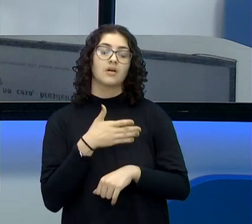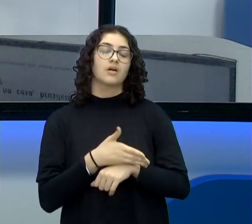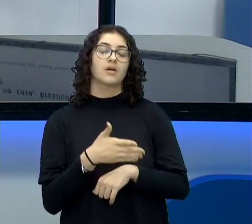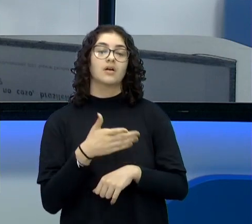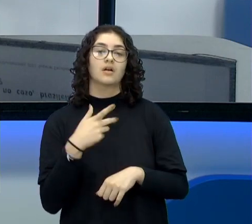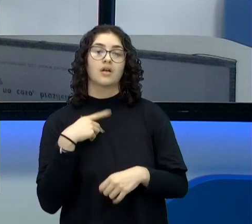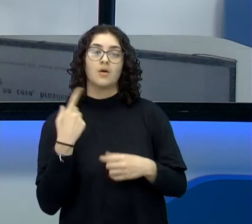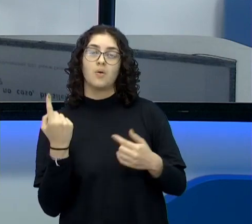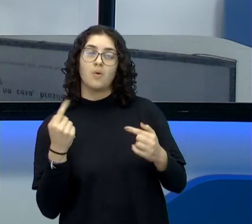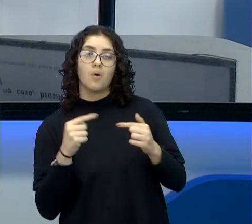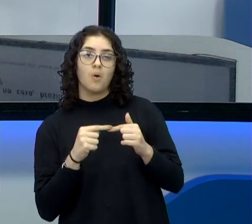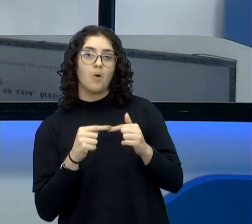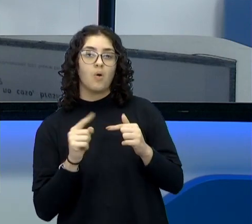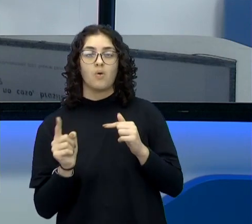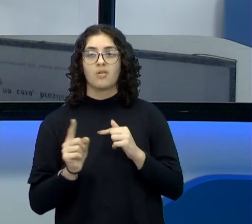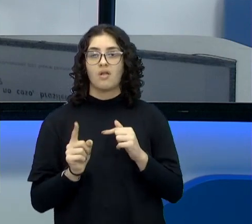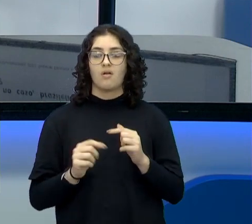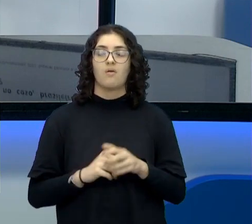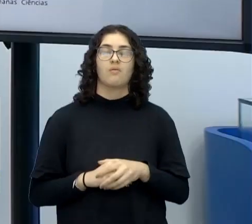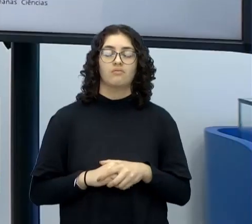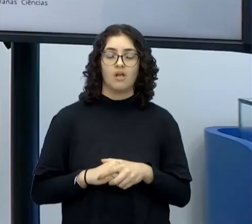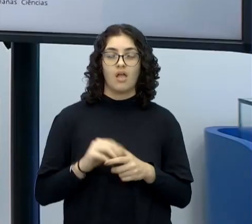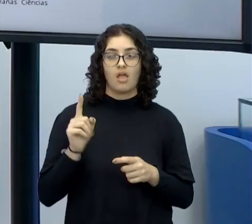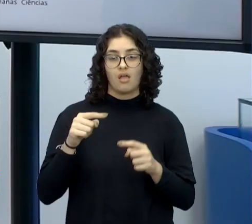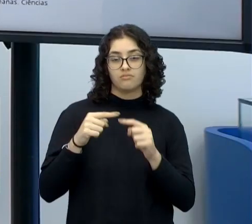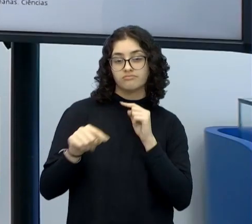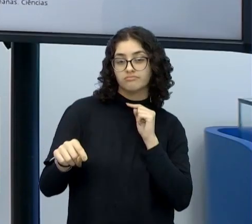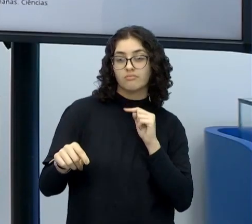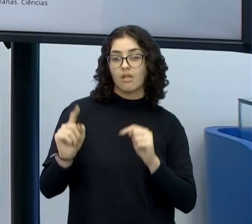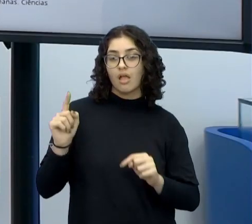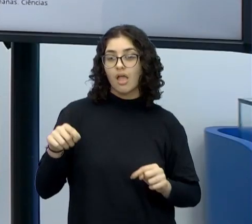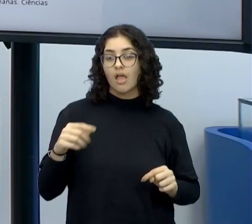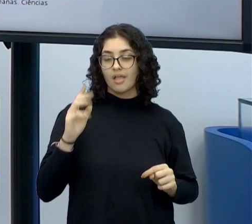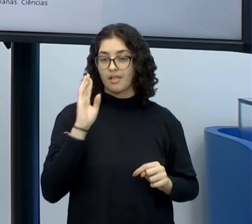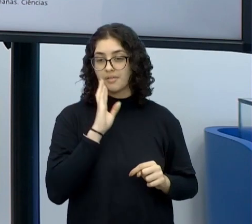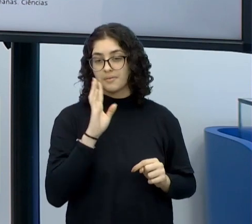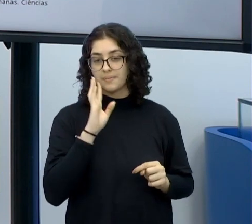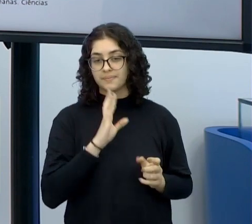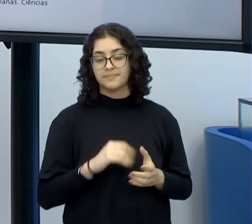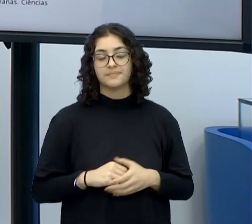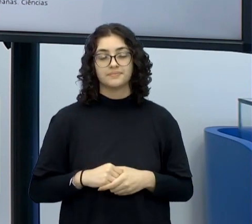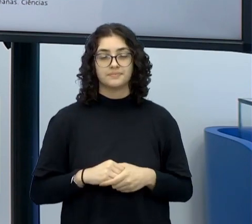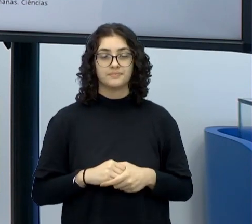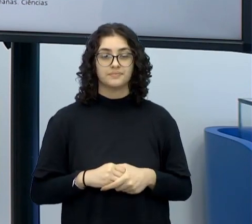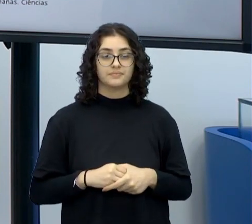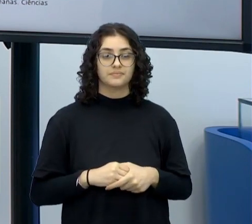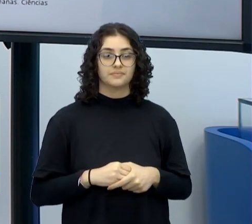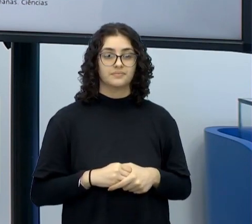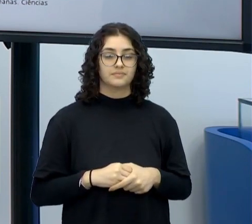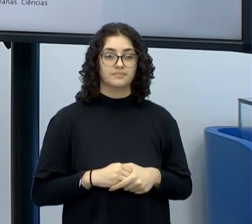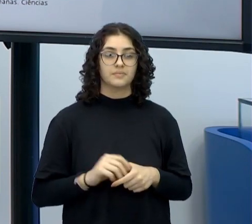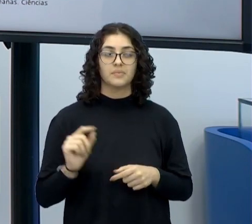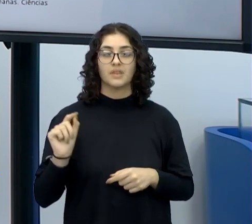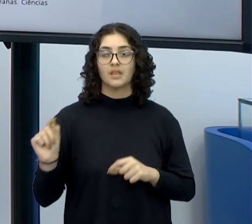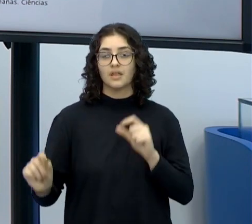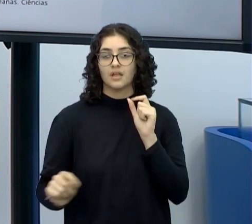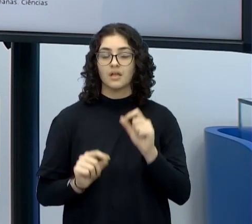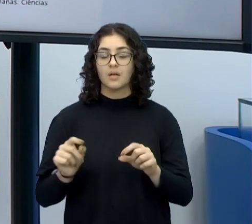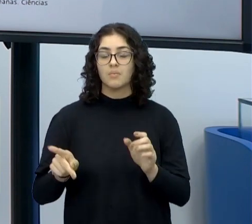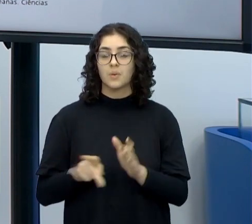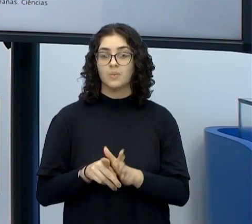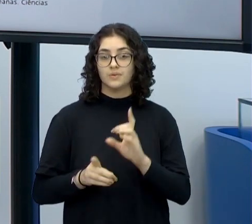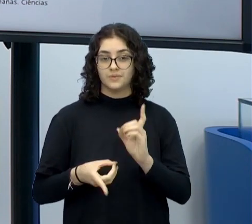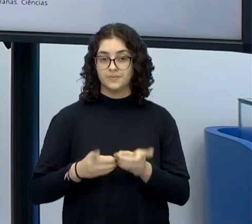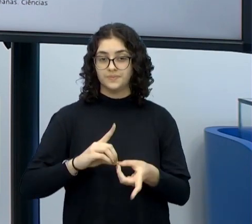nós concordamos ou não, e é interessante. E o que seria, de maneira assim,